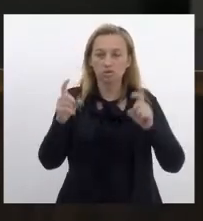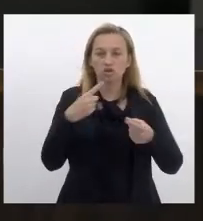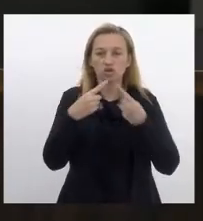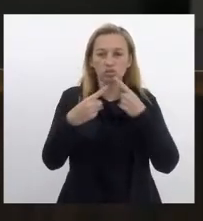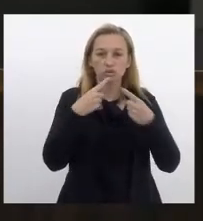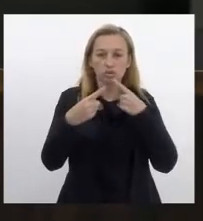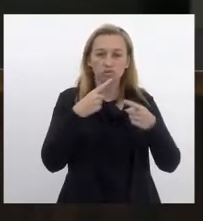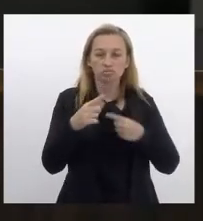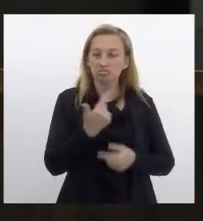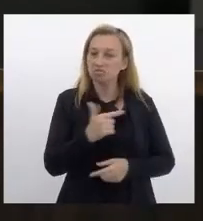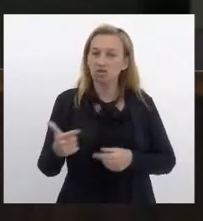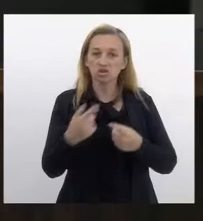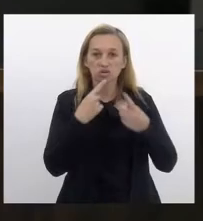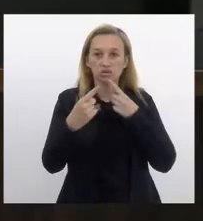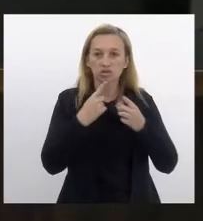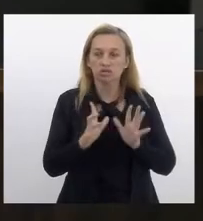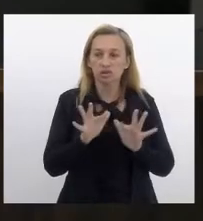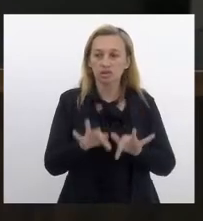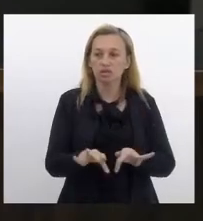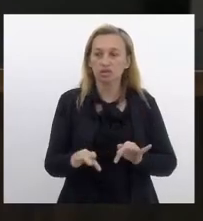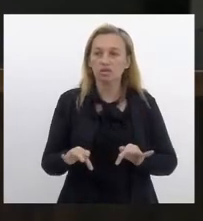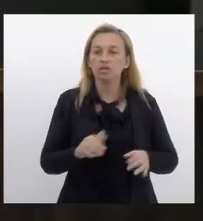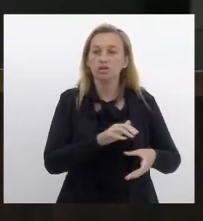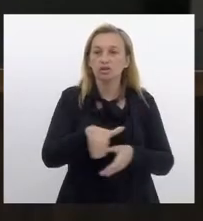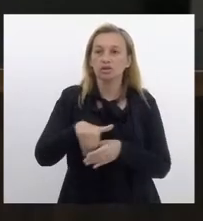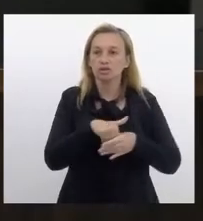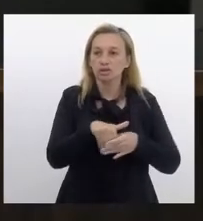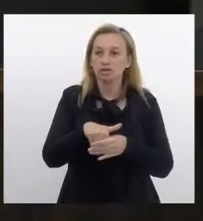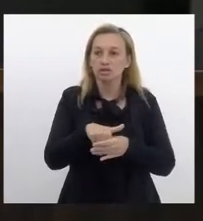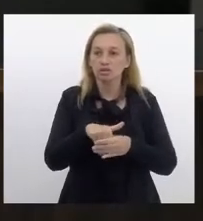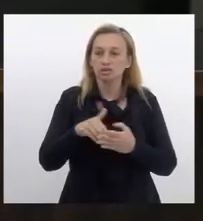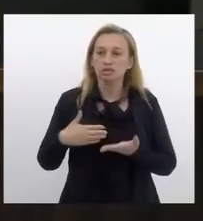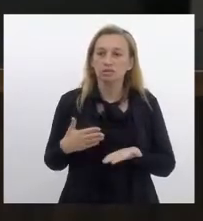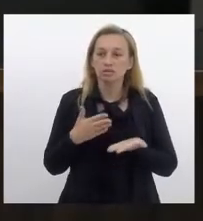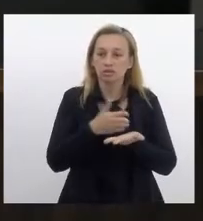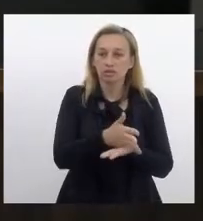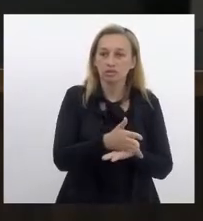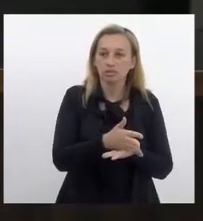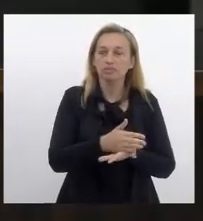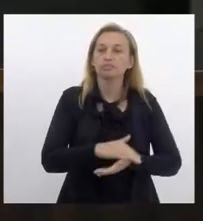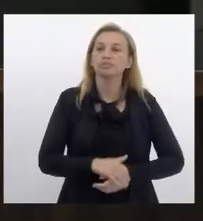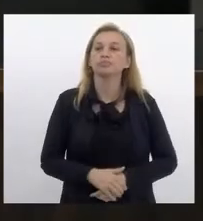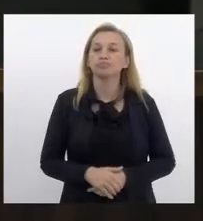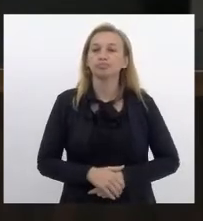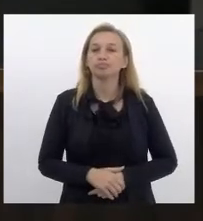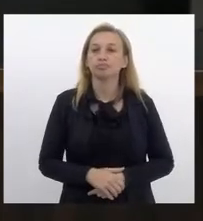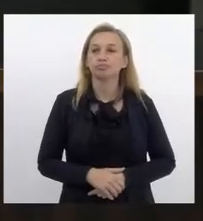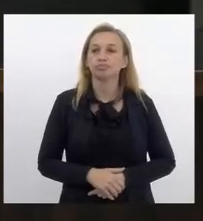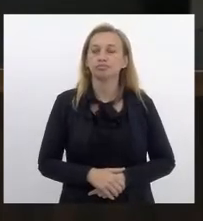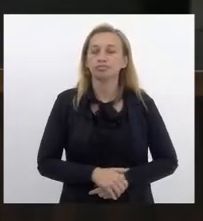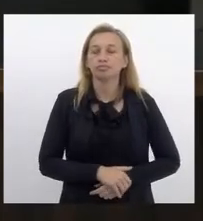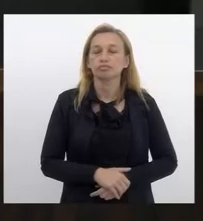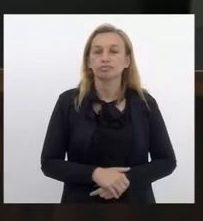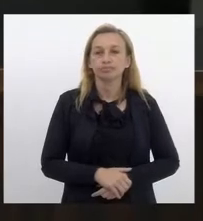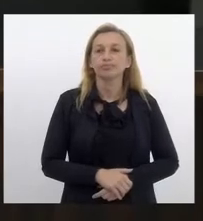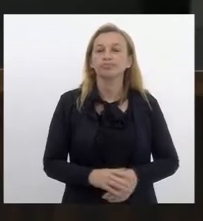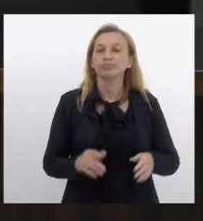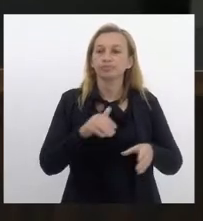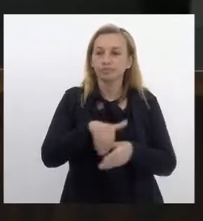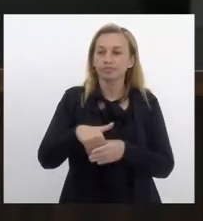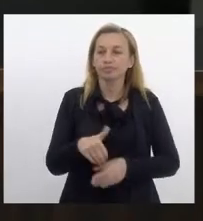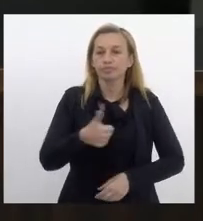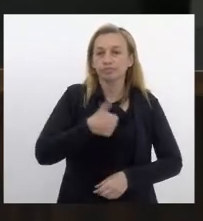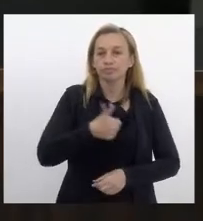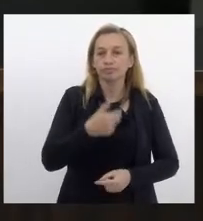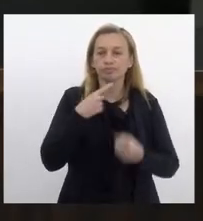discussão, não havendo quem queira discutir, encerrada a discussão, em votação, os senhores que aprovam permaneçam como estão aprovados, vai a autógrafo. Em votação, em